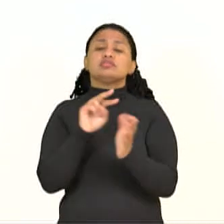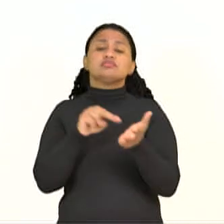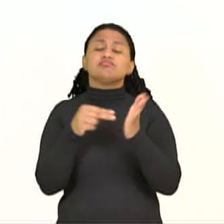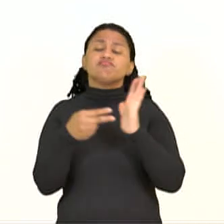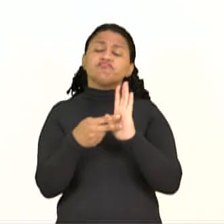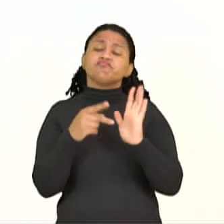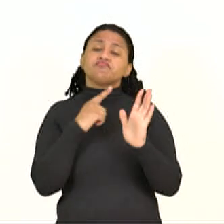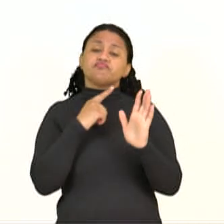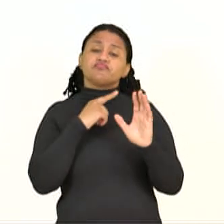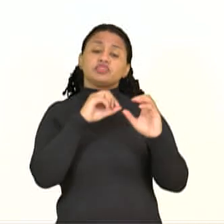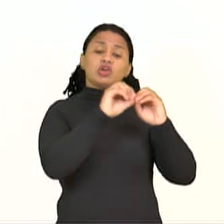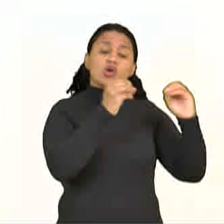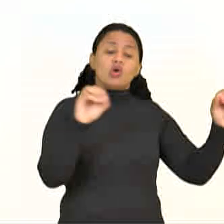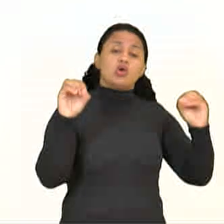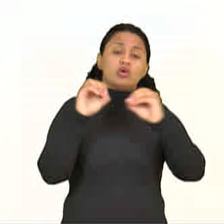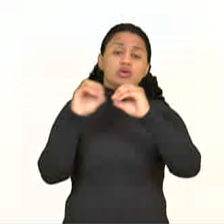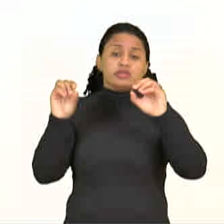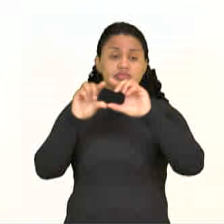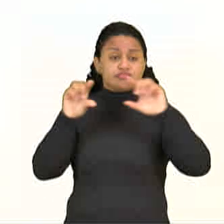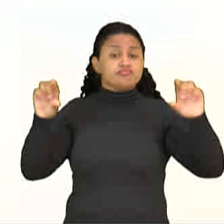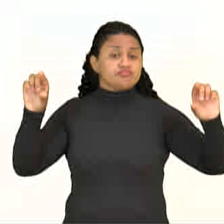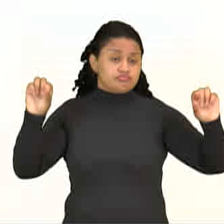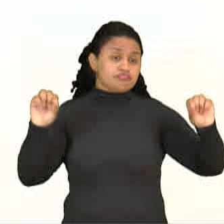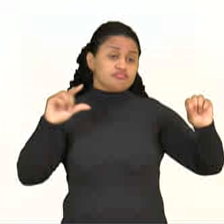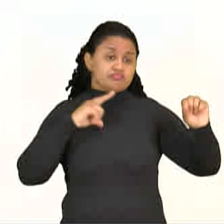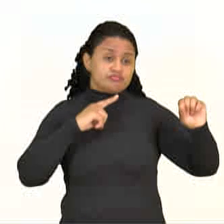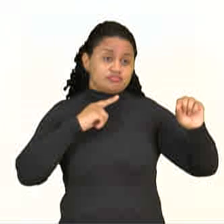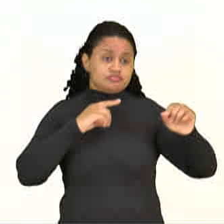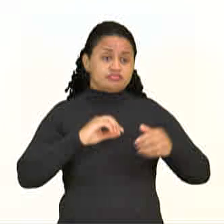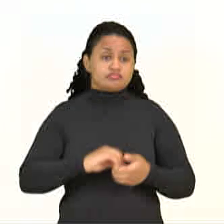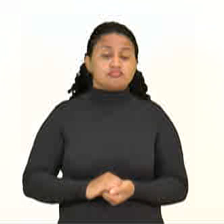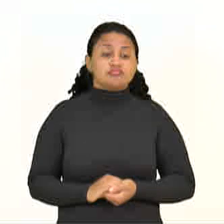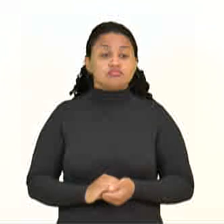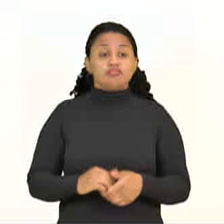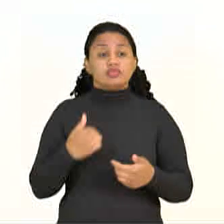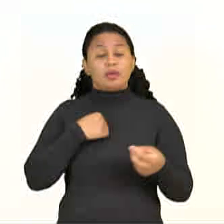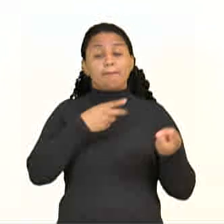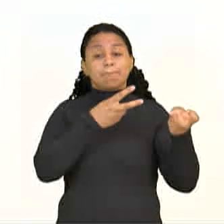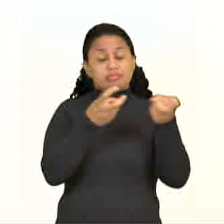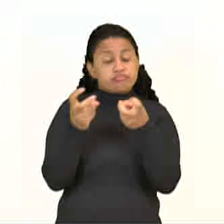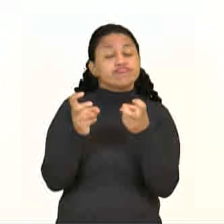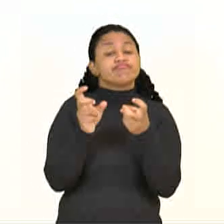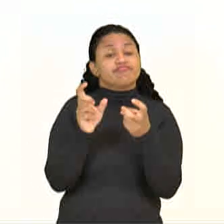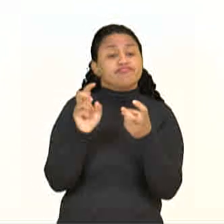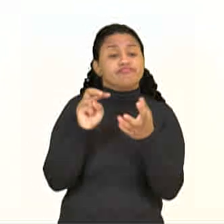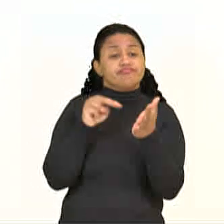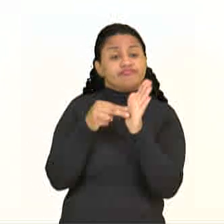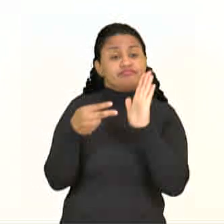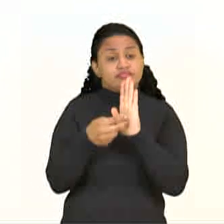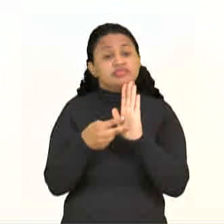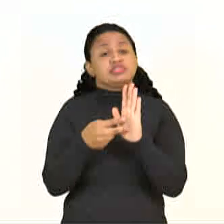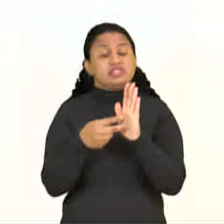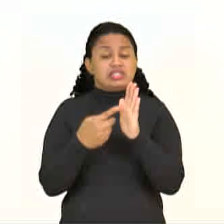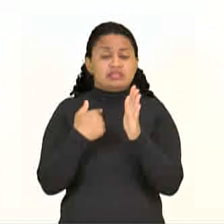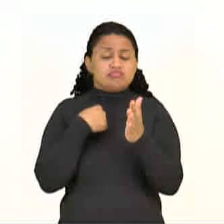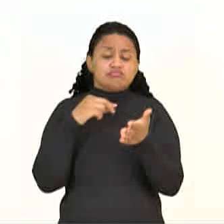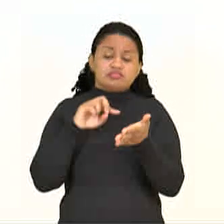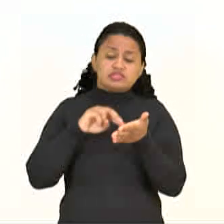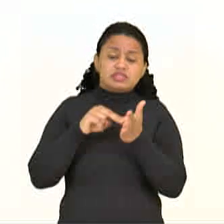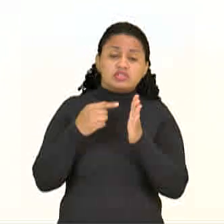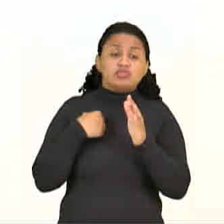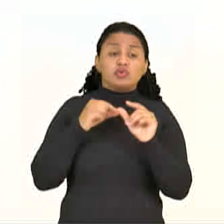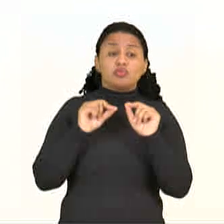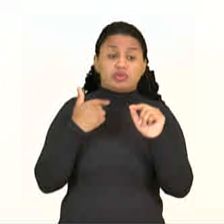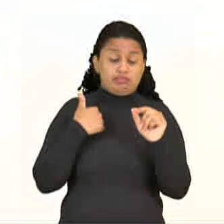as orações desse período, né? Observe que a relação de sentido é de concessão, é